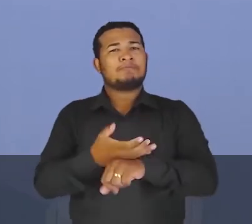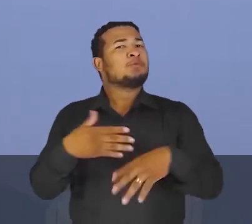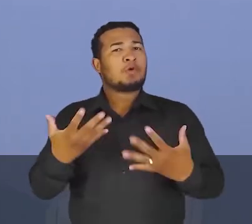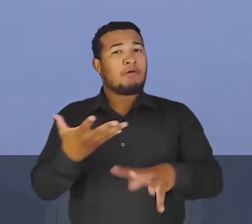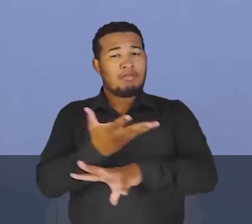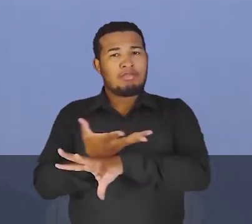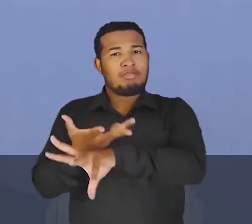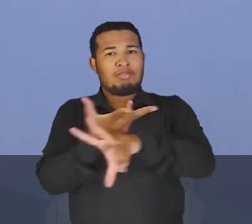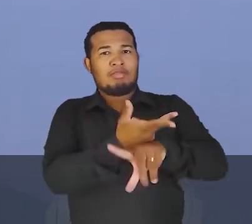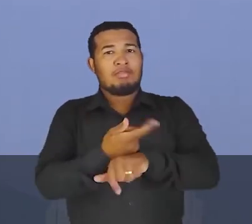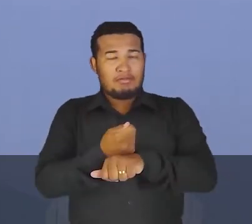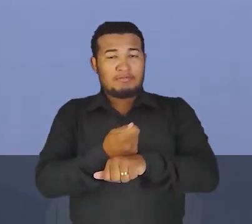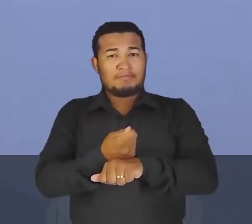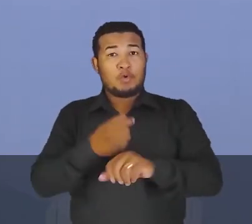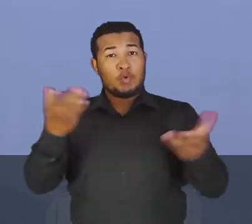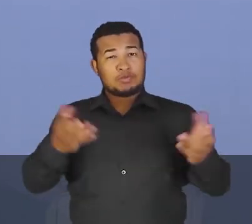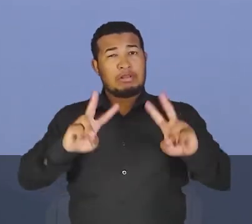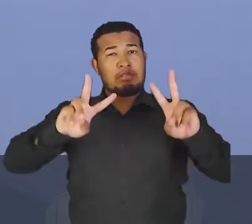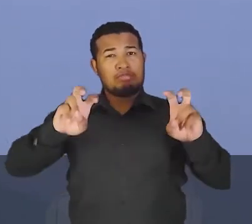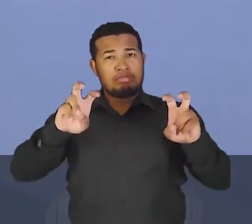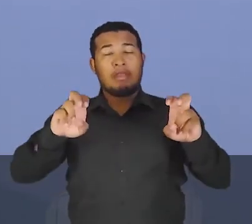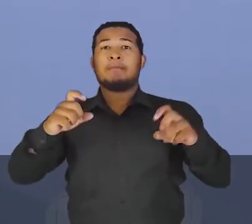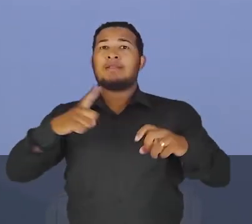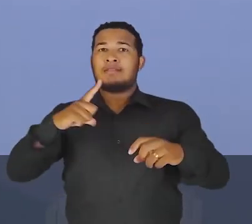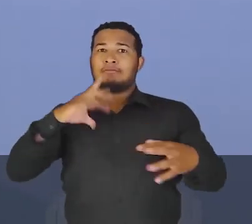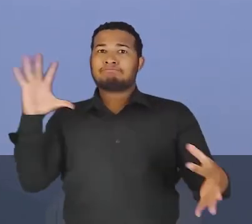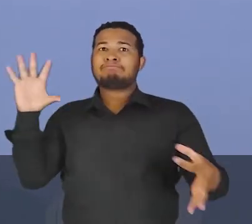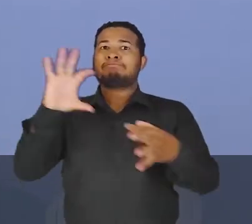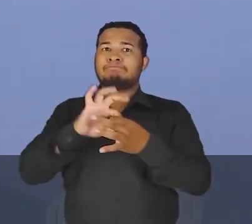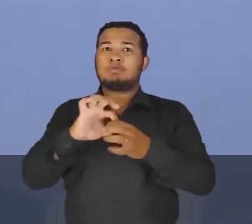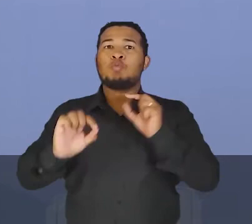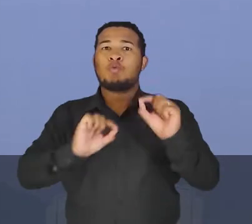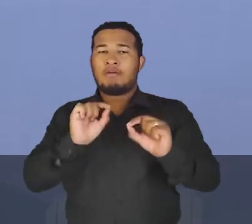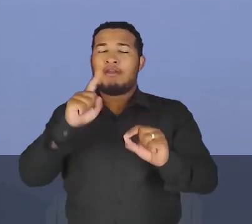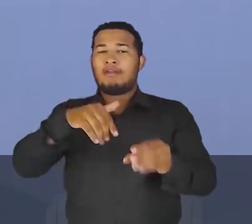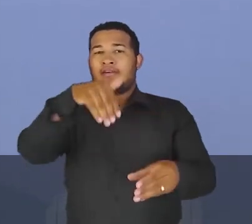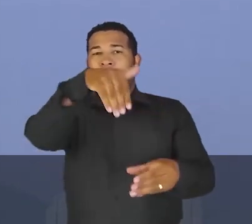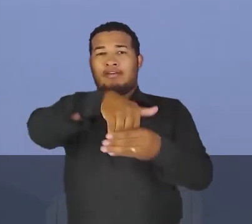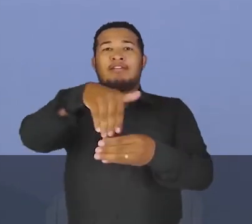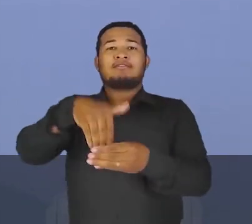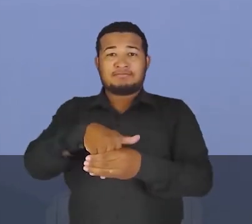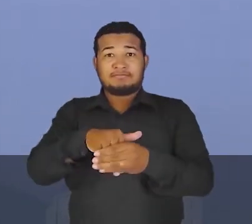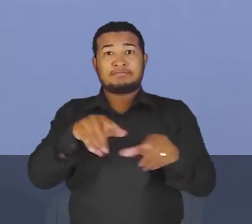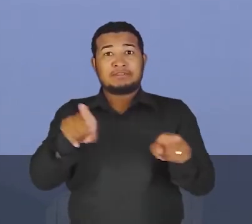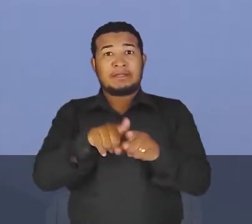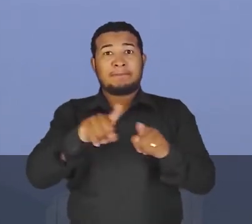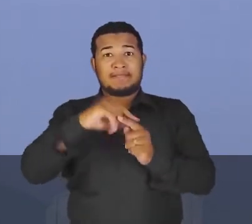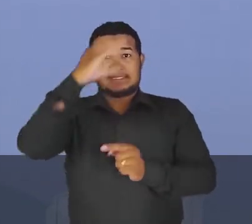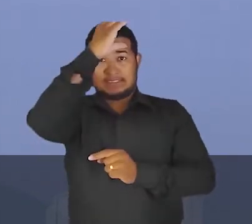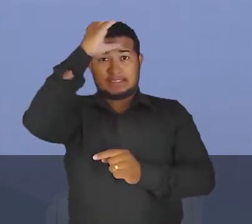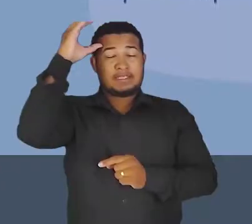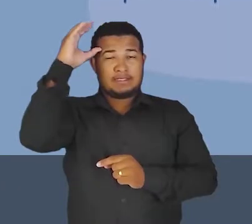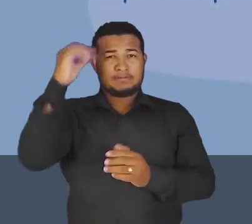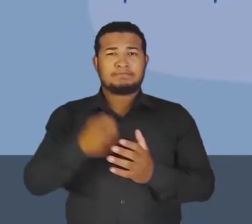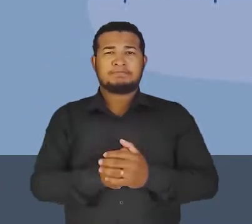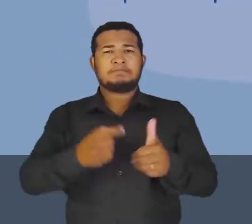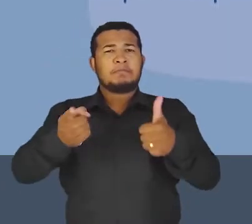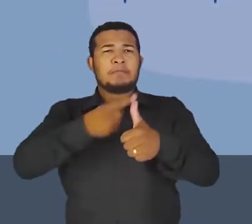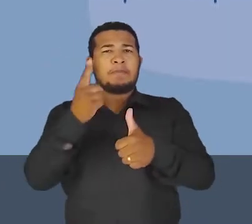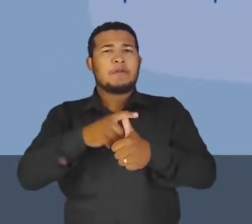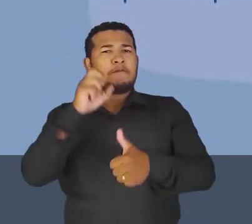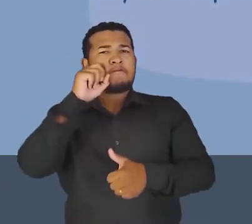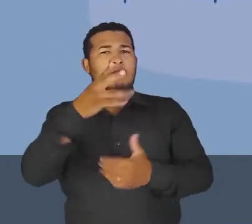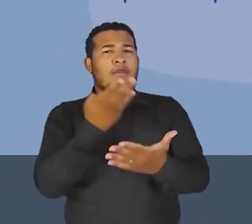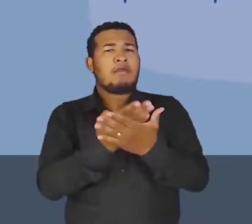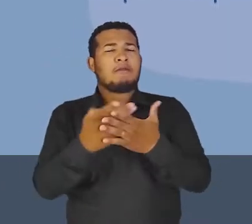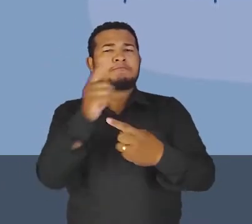discutir um tema muito importante que tem tudo a ver com a nossa vida, que é eleições e cidadania. Primeiro, confere comigo lá no slide os objetivos